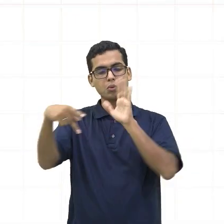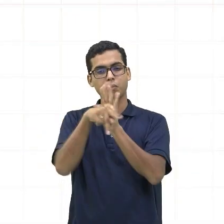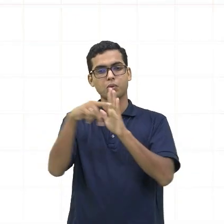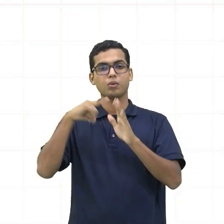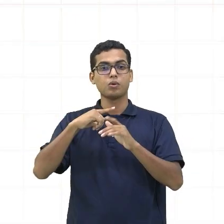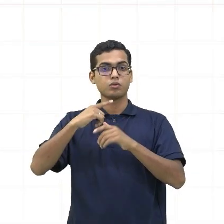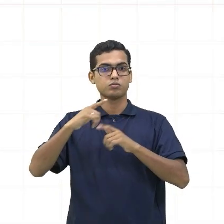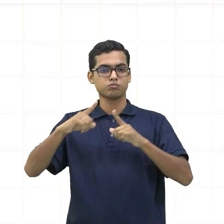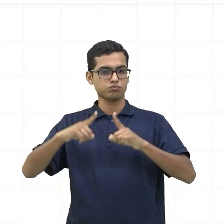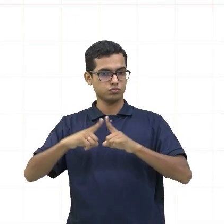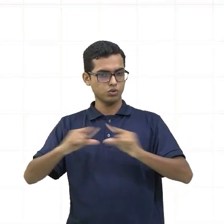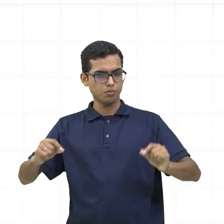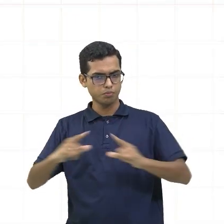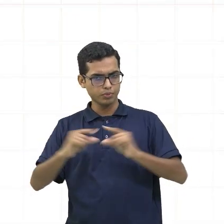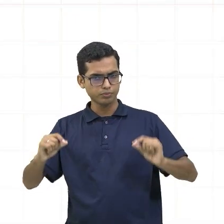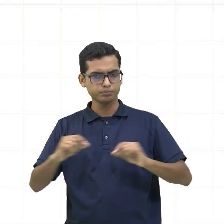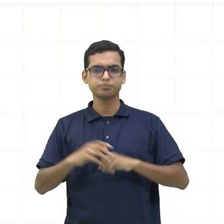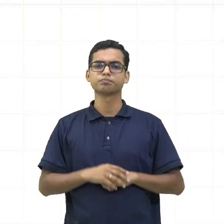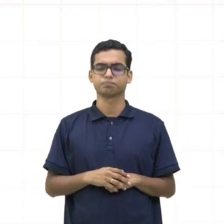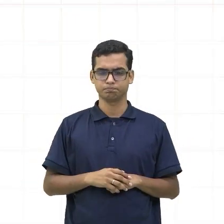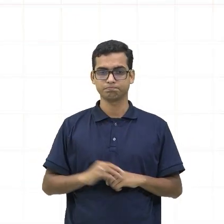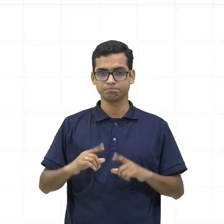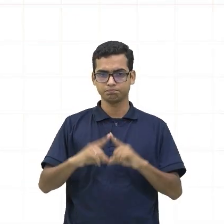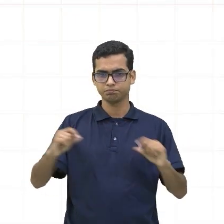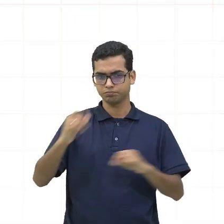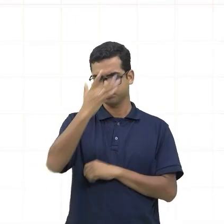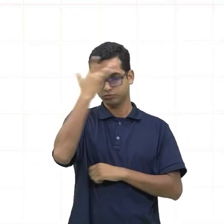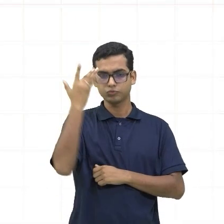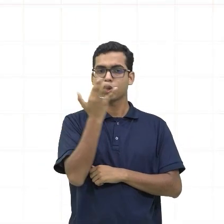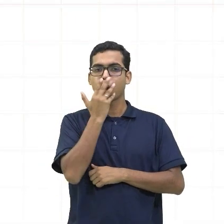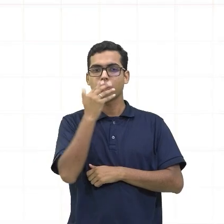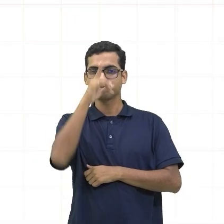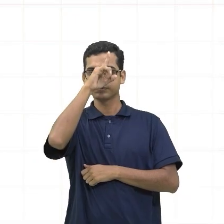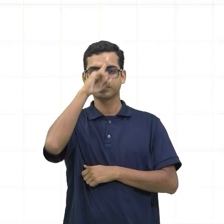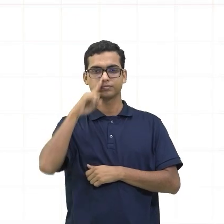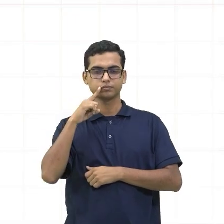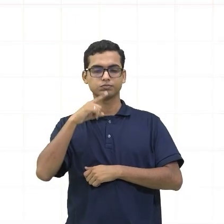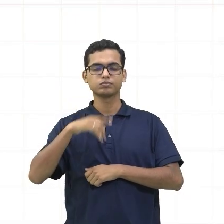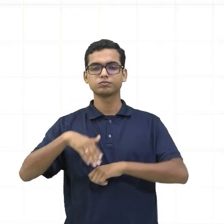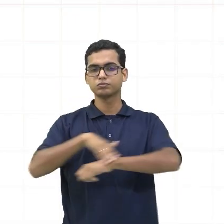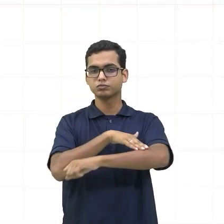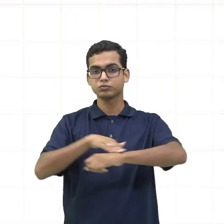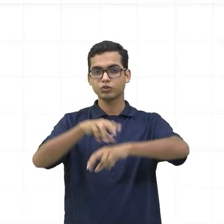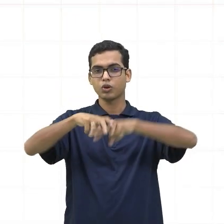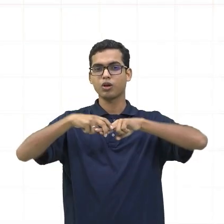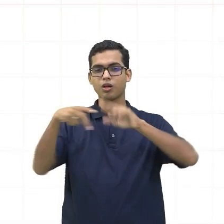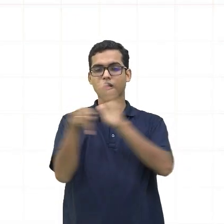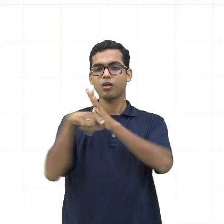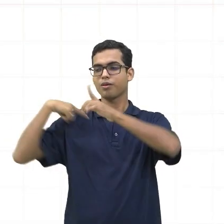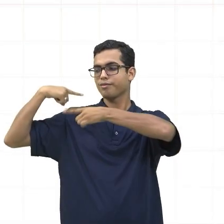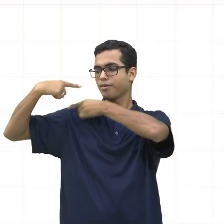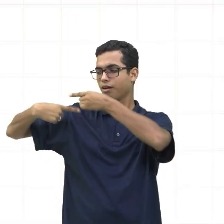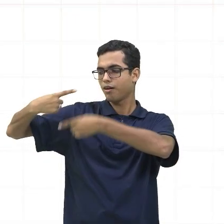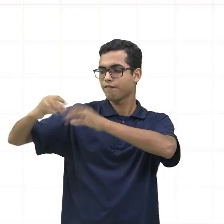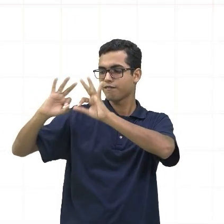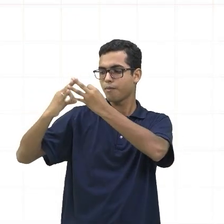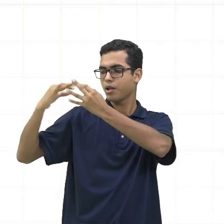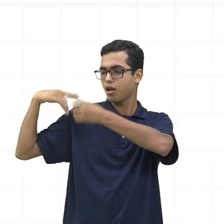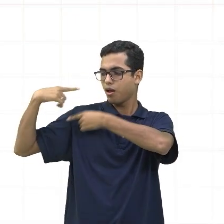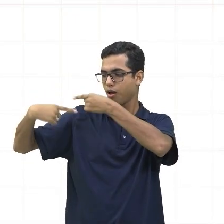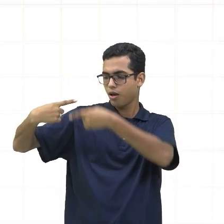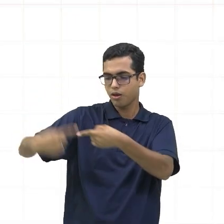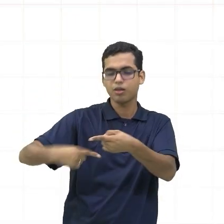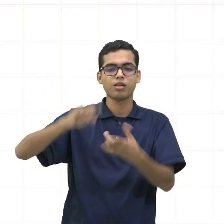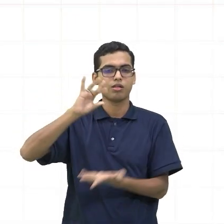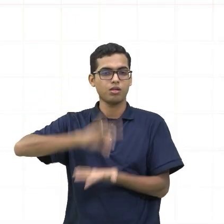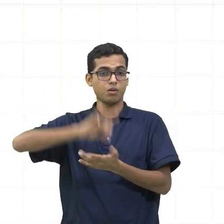muitas pessoas aí se autodeclaram da cor amarela devido, né, à descendência relacionada